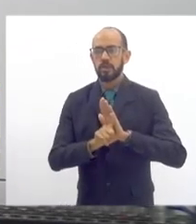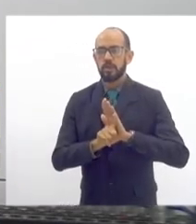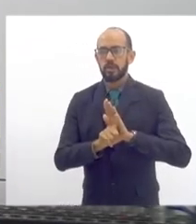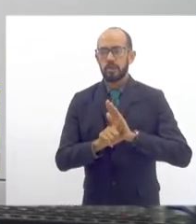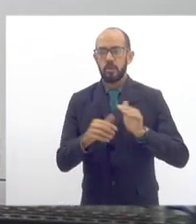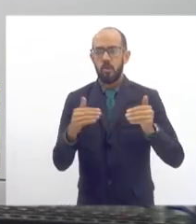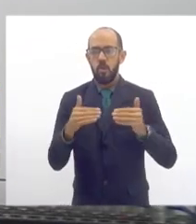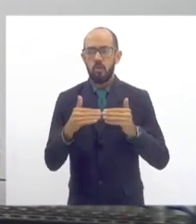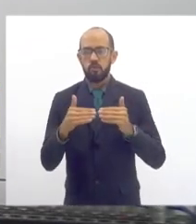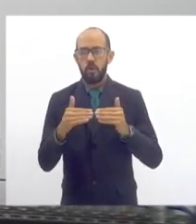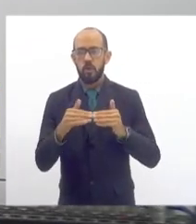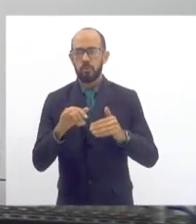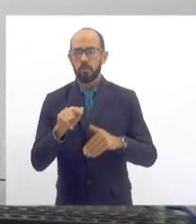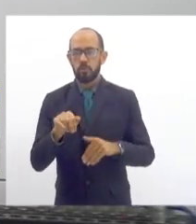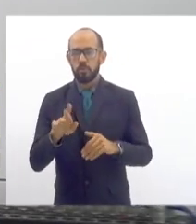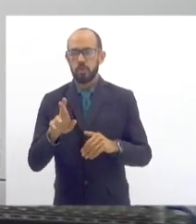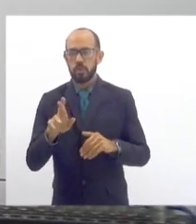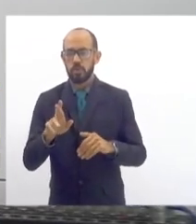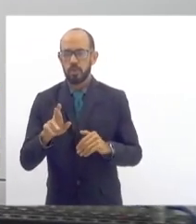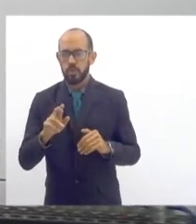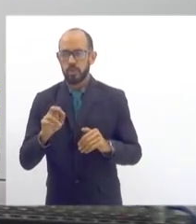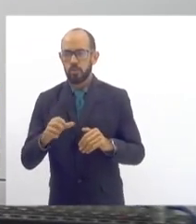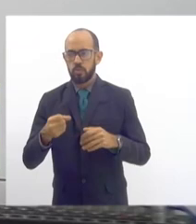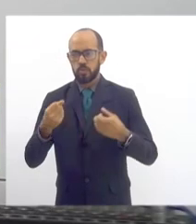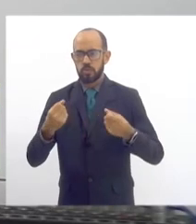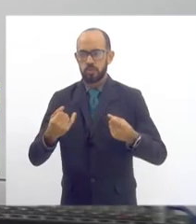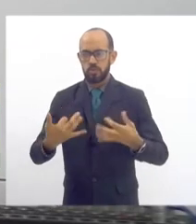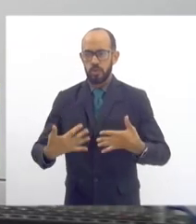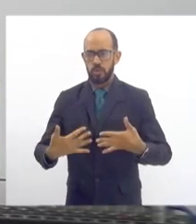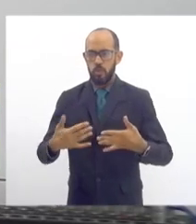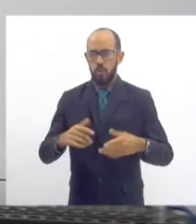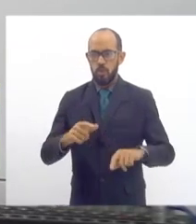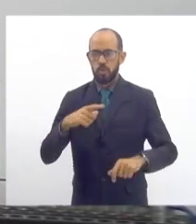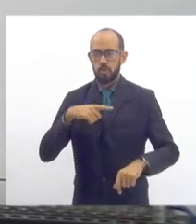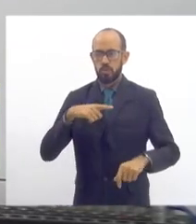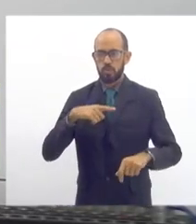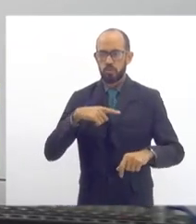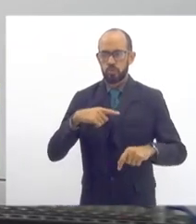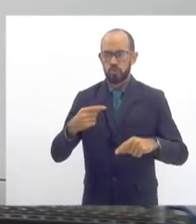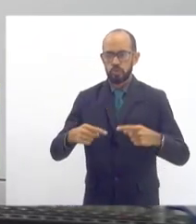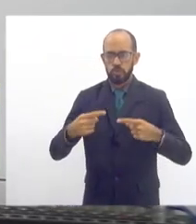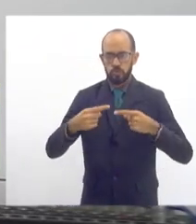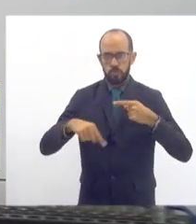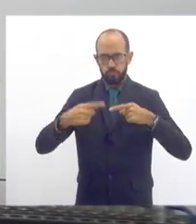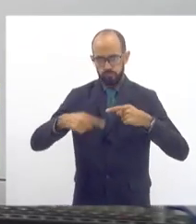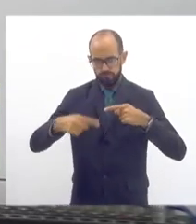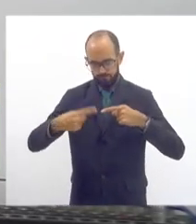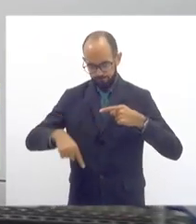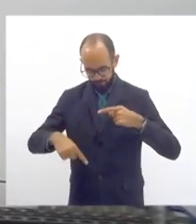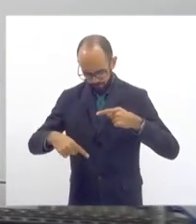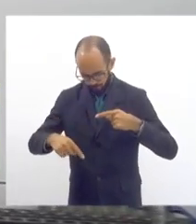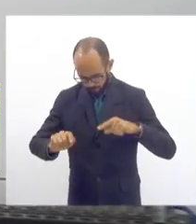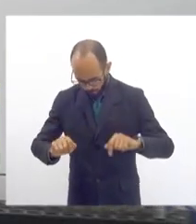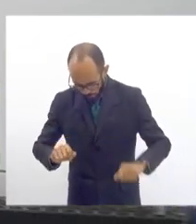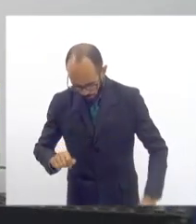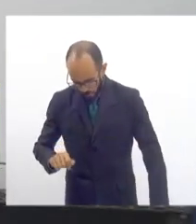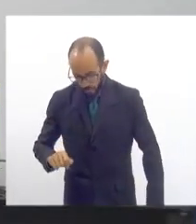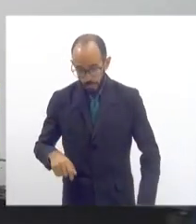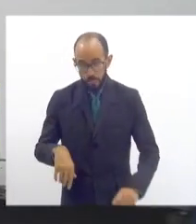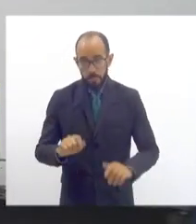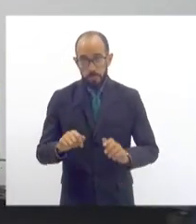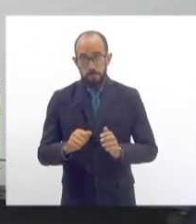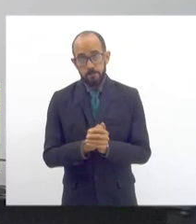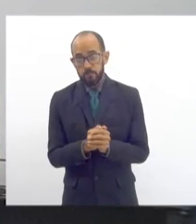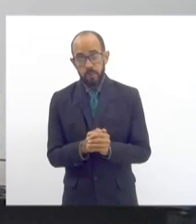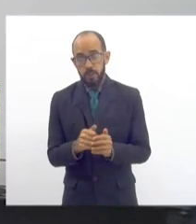conforme o Igor acabou de explanar, havia uma controvérsia e uma negativa